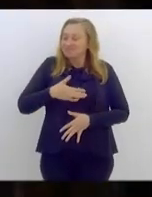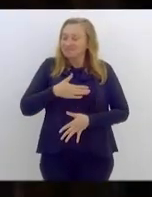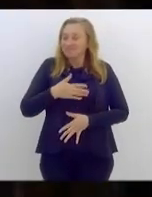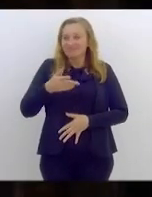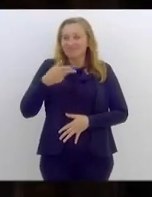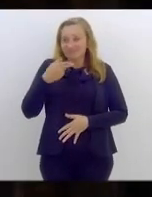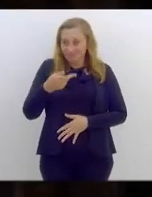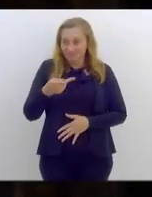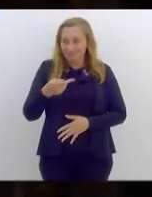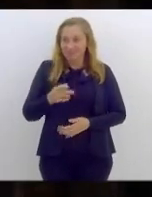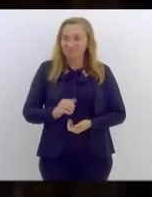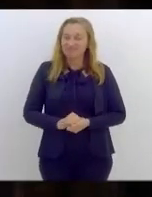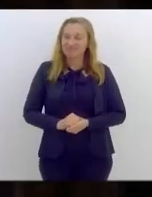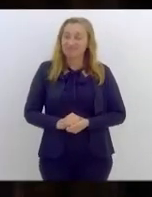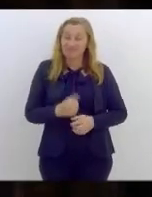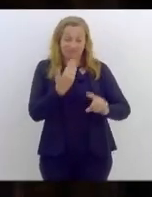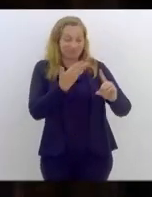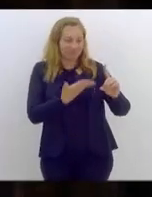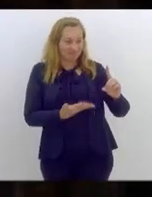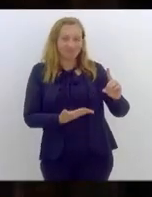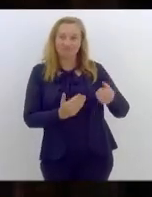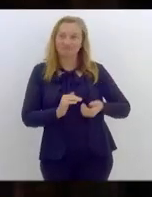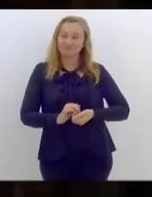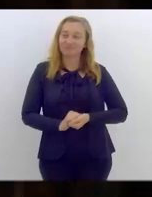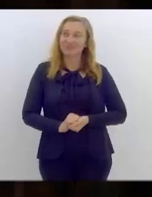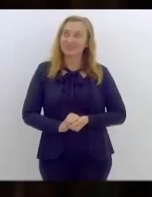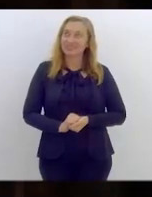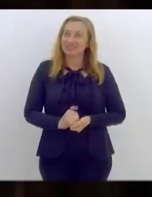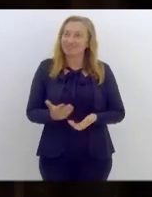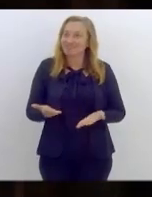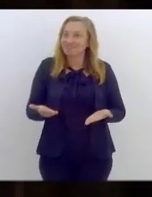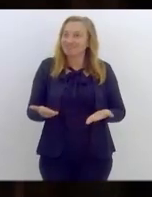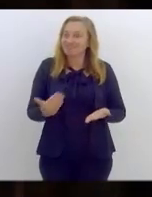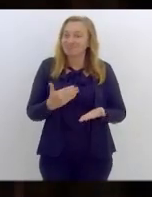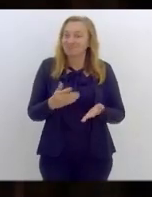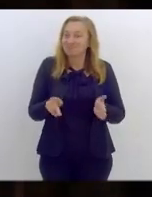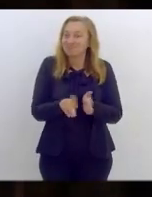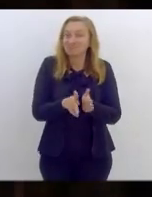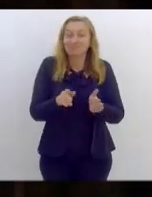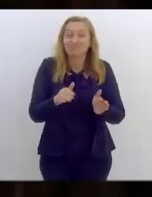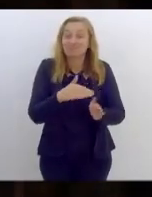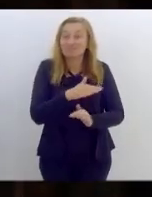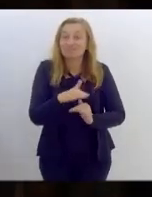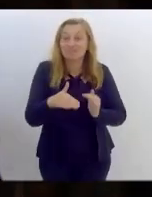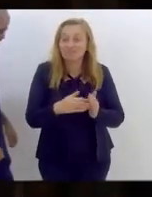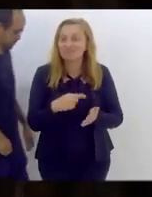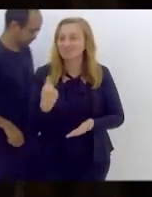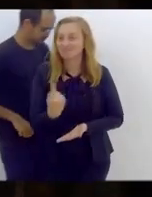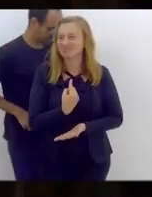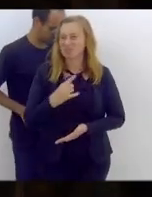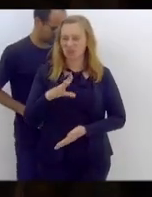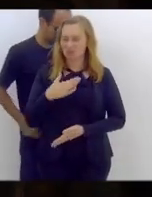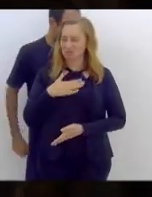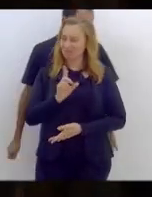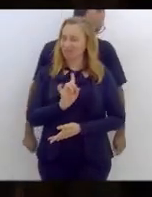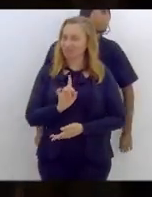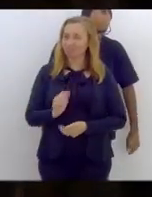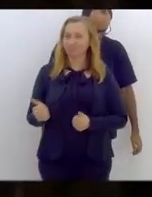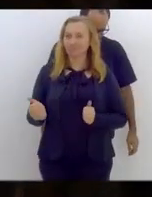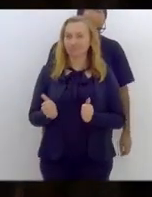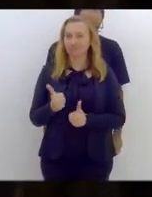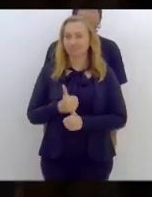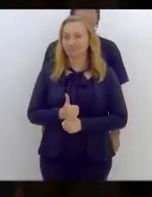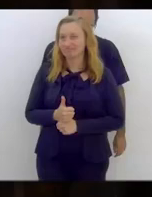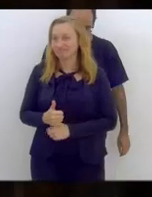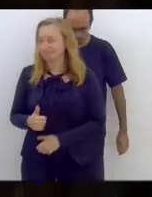dizer que essa moção, ela é de todos nós, ela não pode ser só minha. Eu não